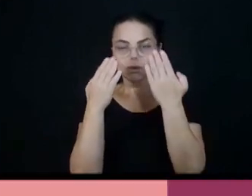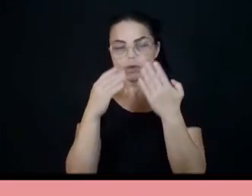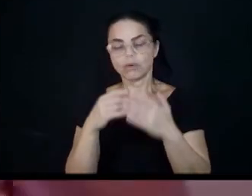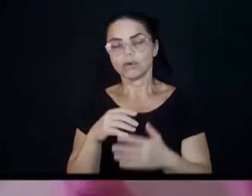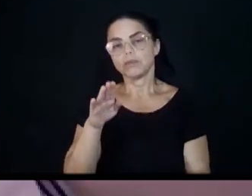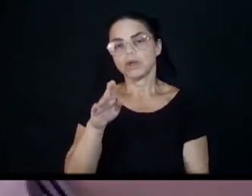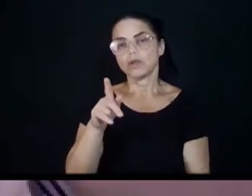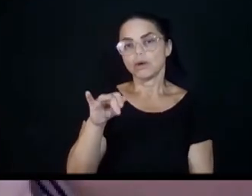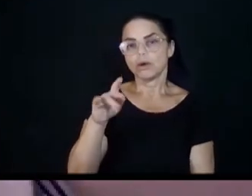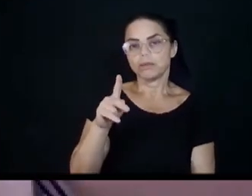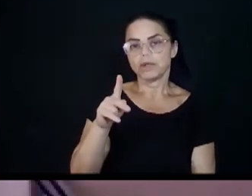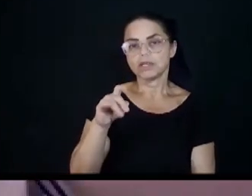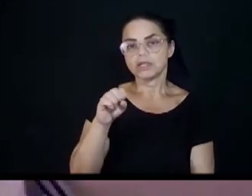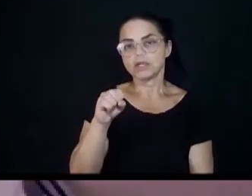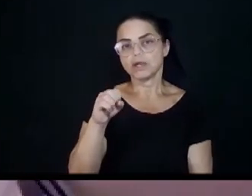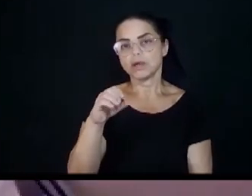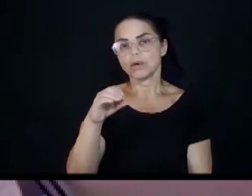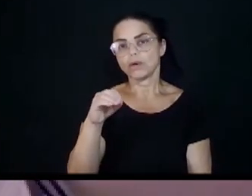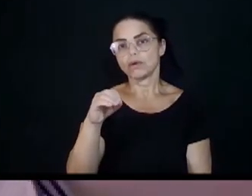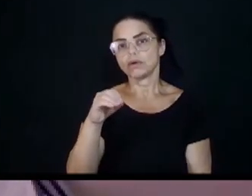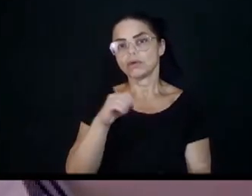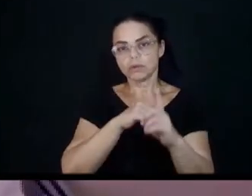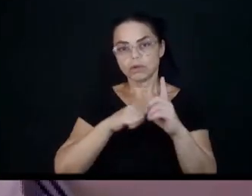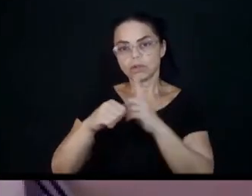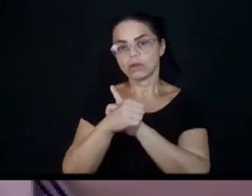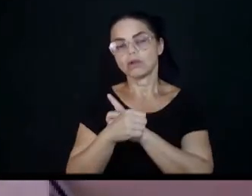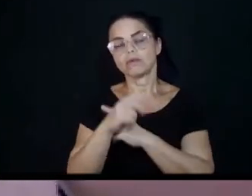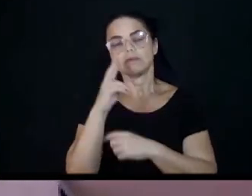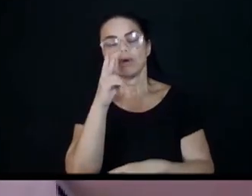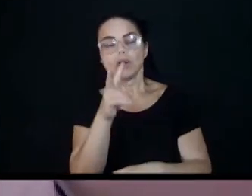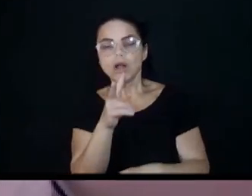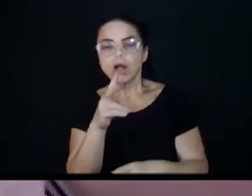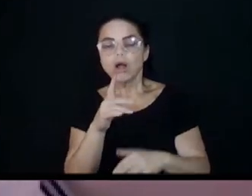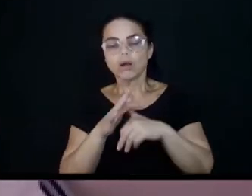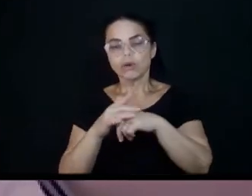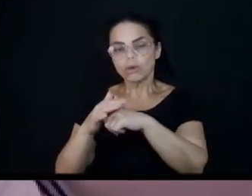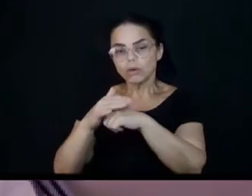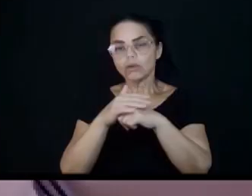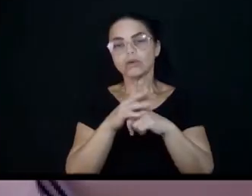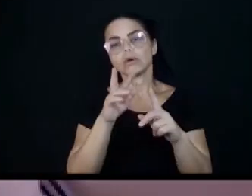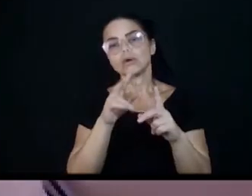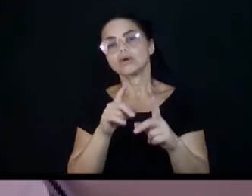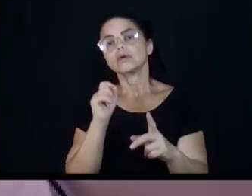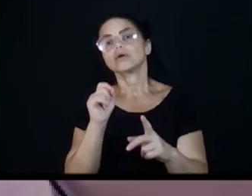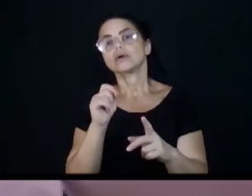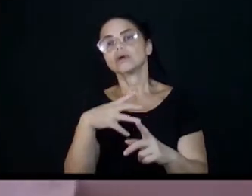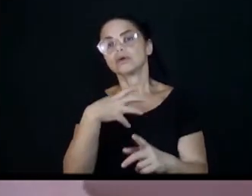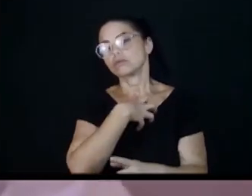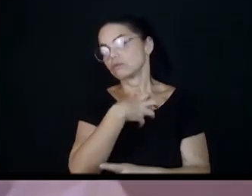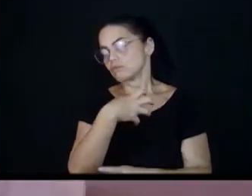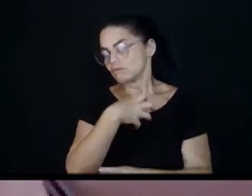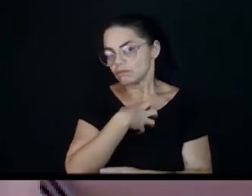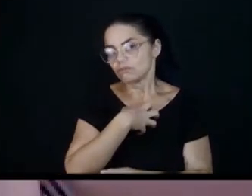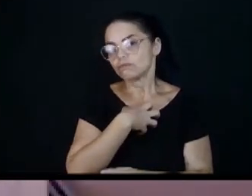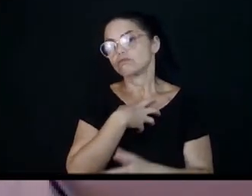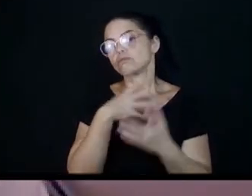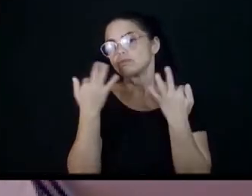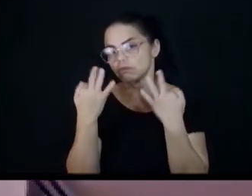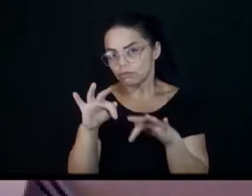olhar a doença da pessoa, mas vai olhar o que a pessoa sente, a sua dor, o